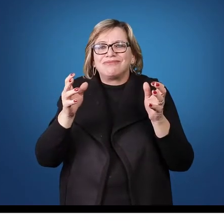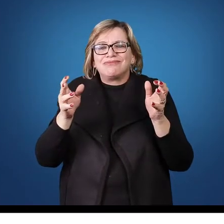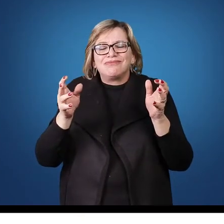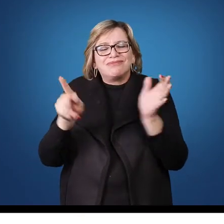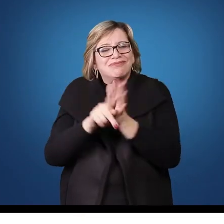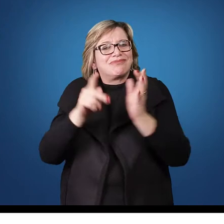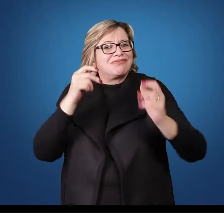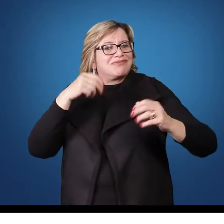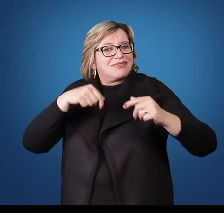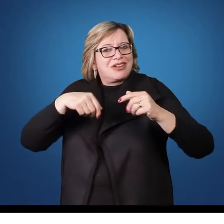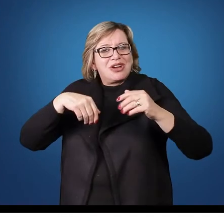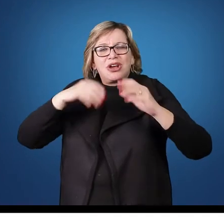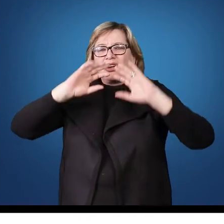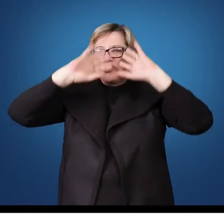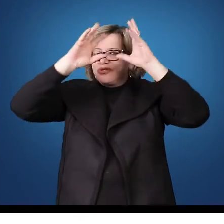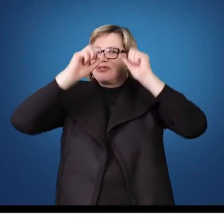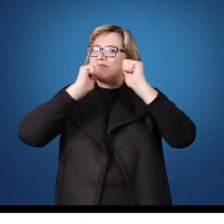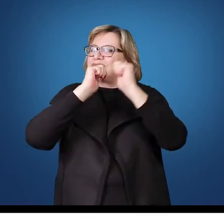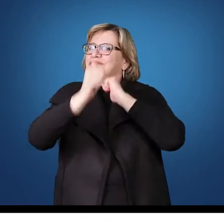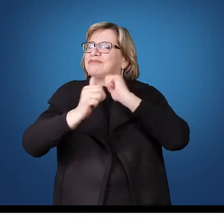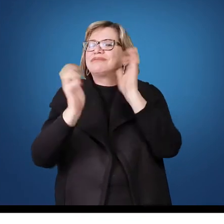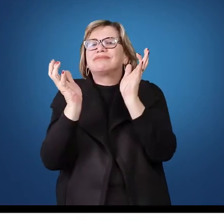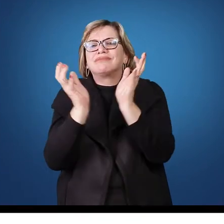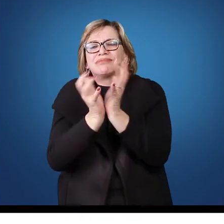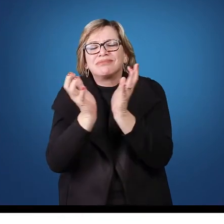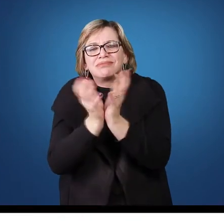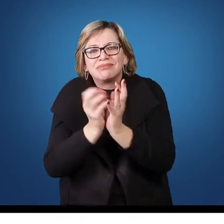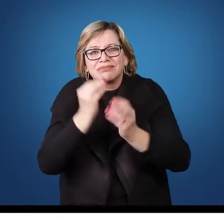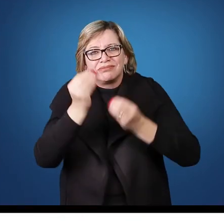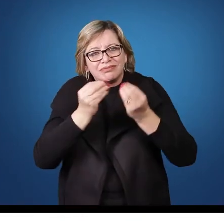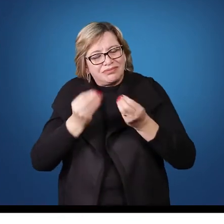individuais, técnicas, mas o jogo se constrói pelo